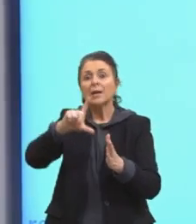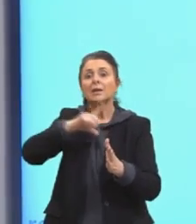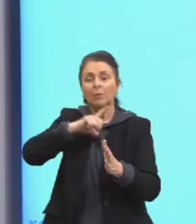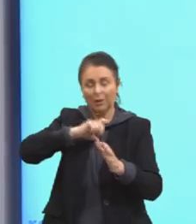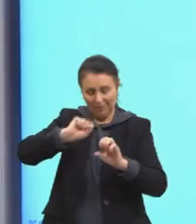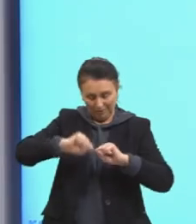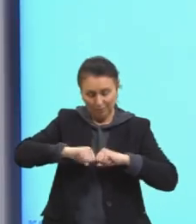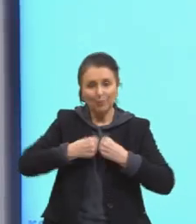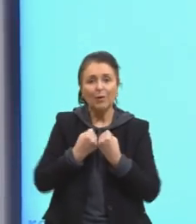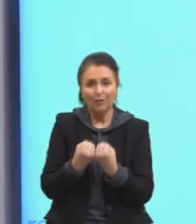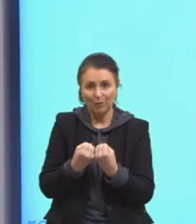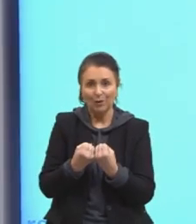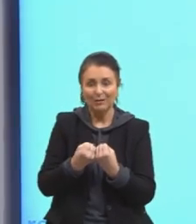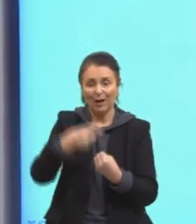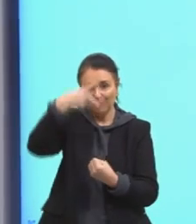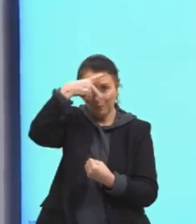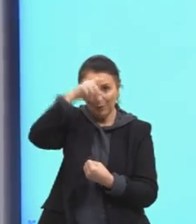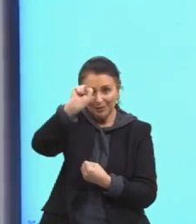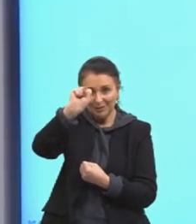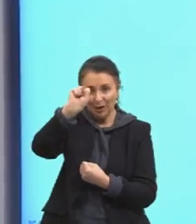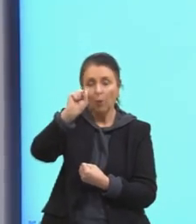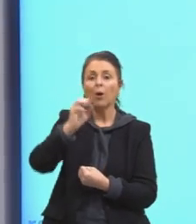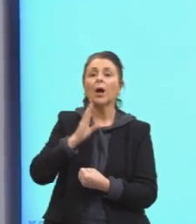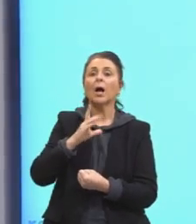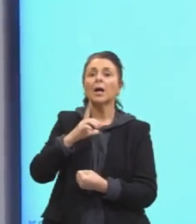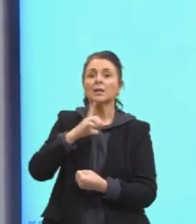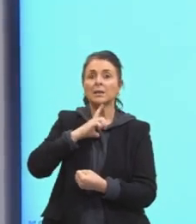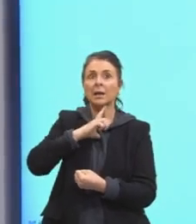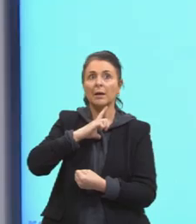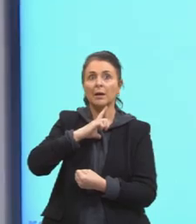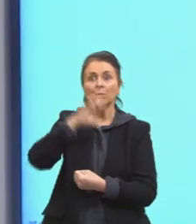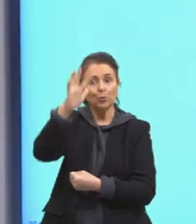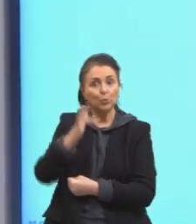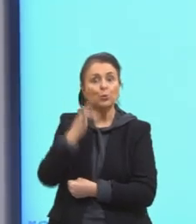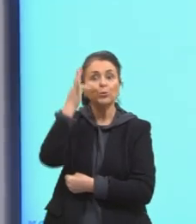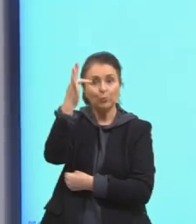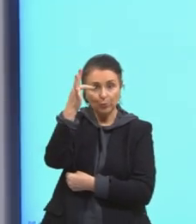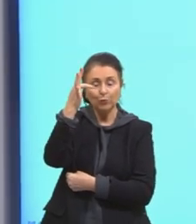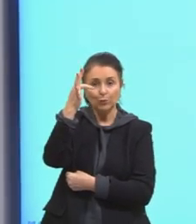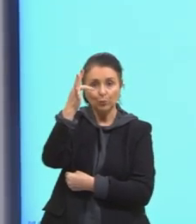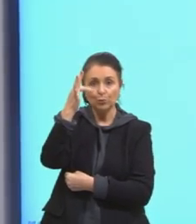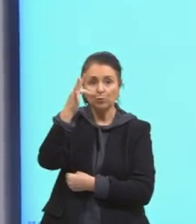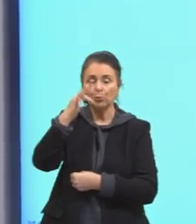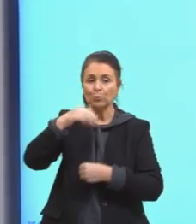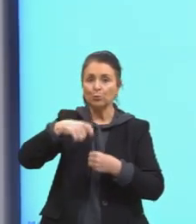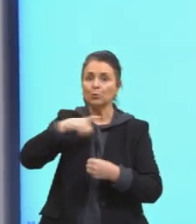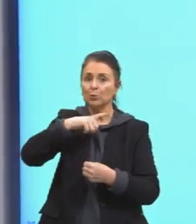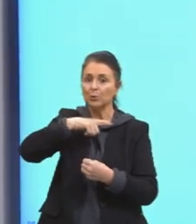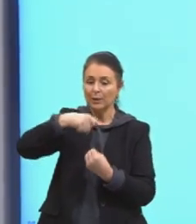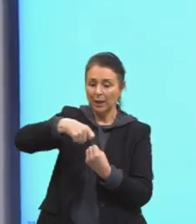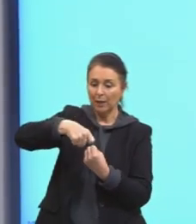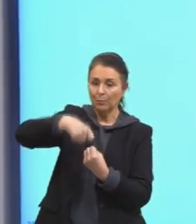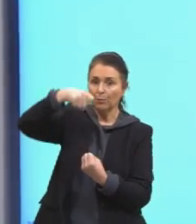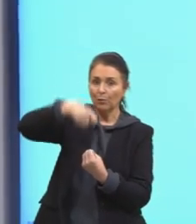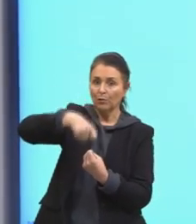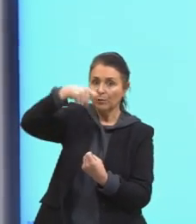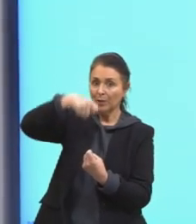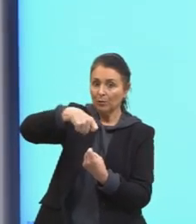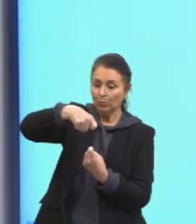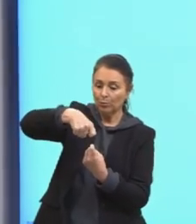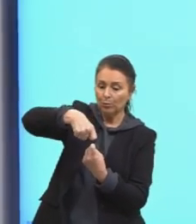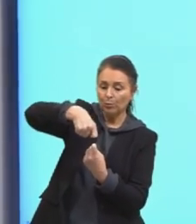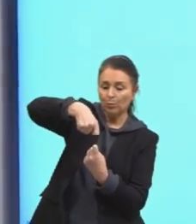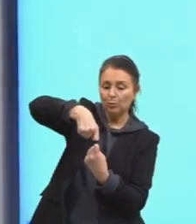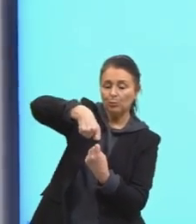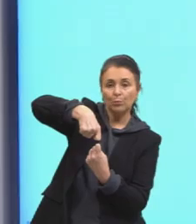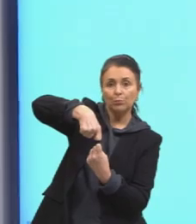energia potencial que é de acontecer no futuro de ela se movimentar e foi parar no